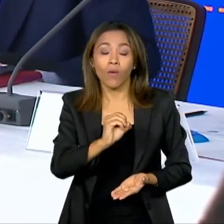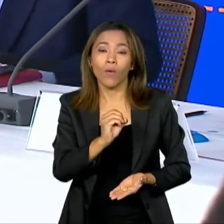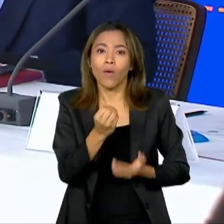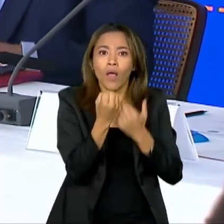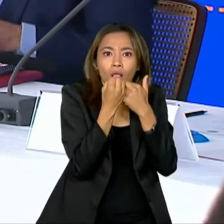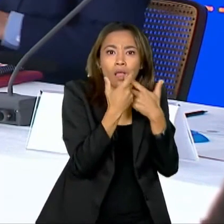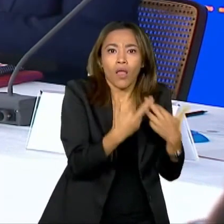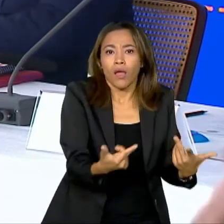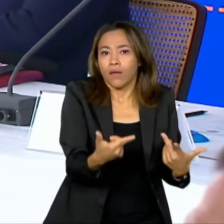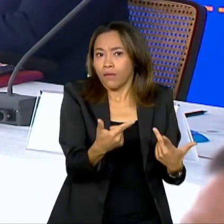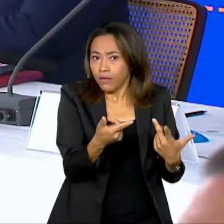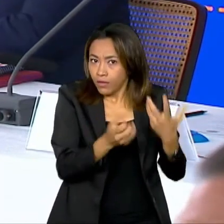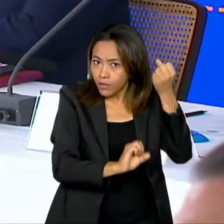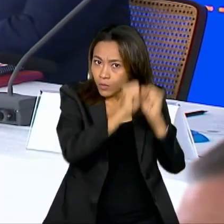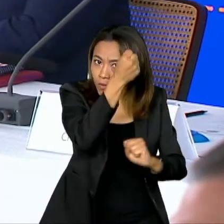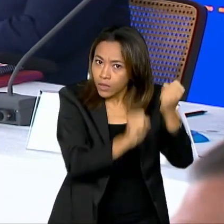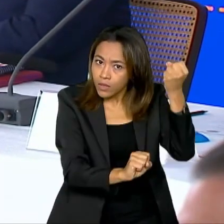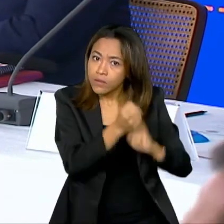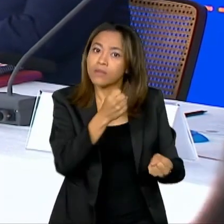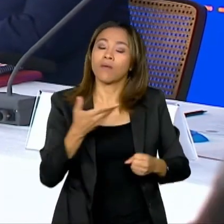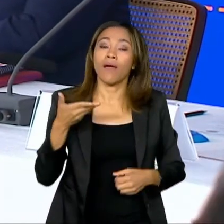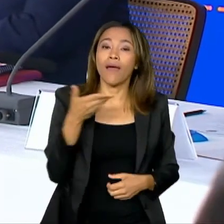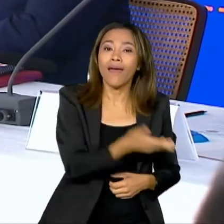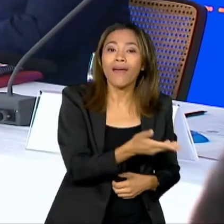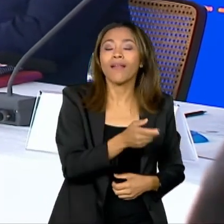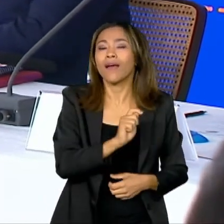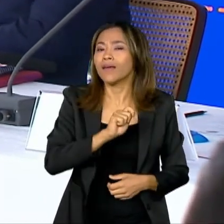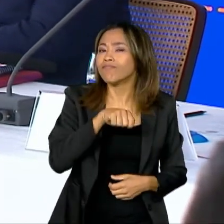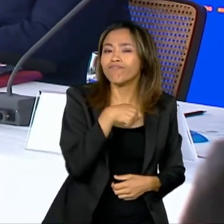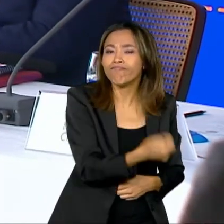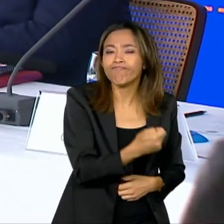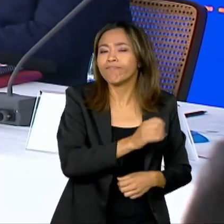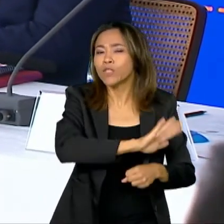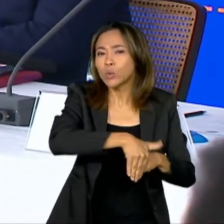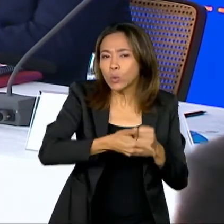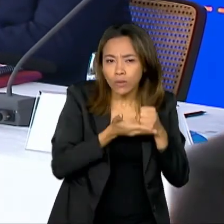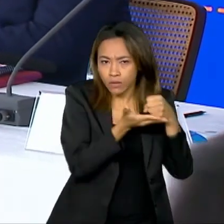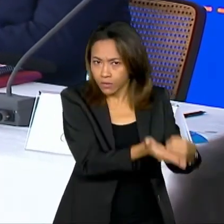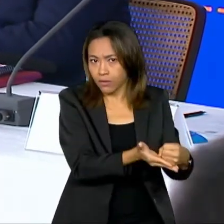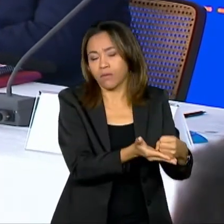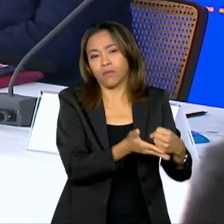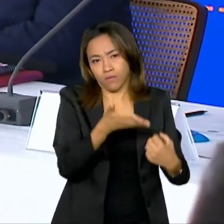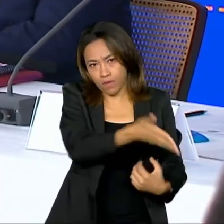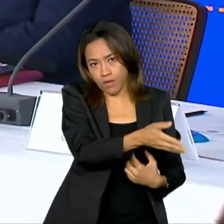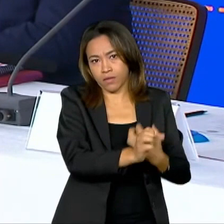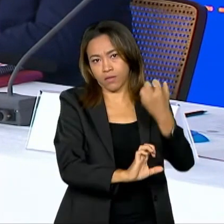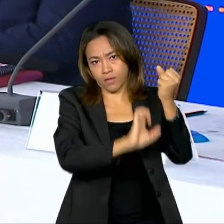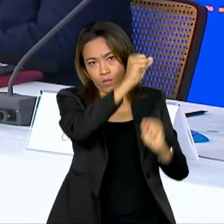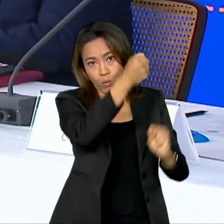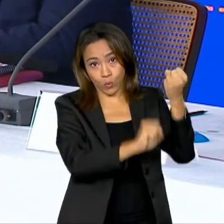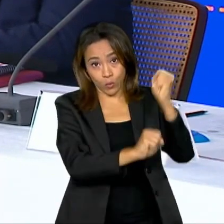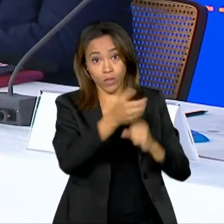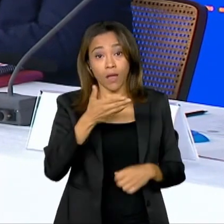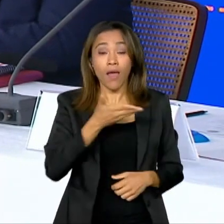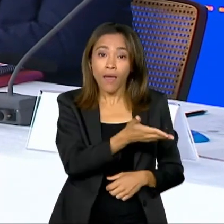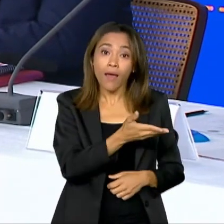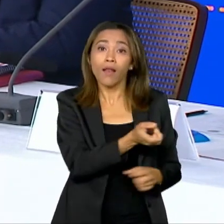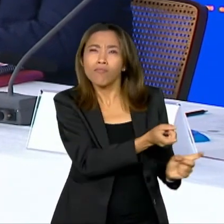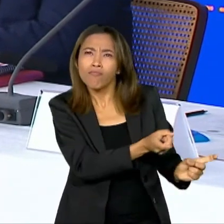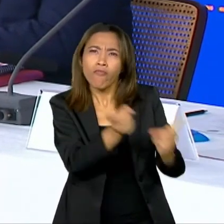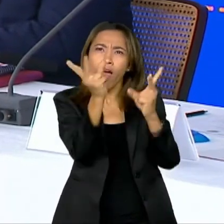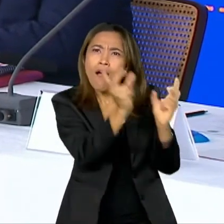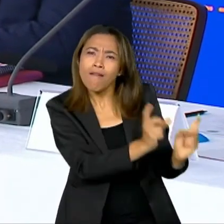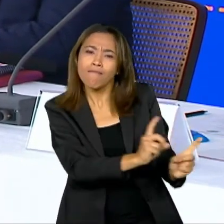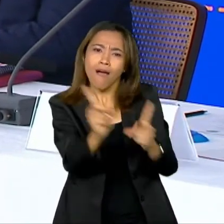é inovadora, ela é verde, é sustentável, é exportadora